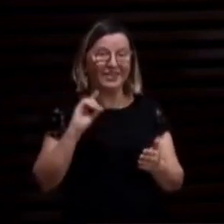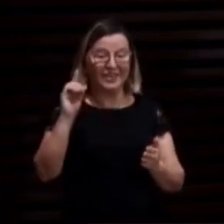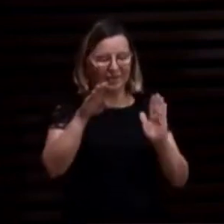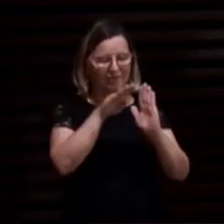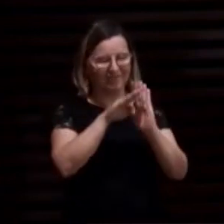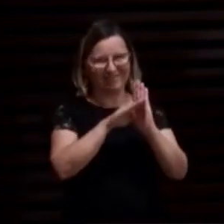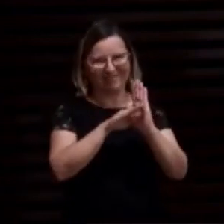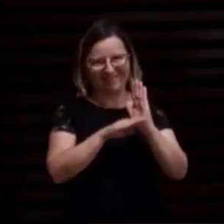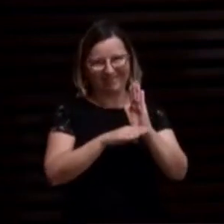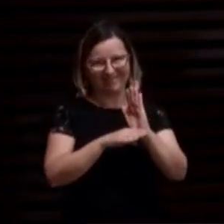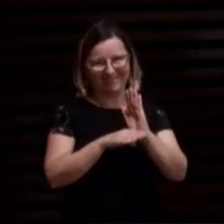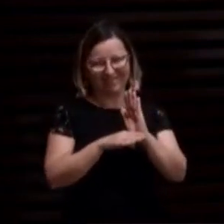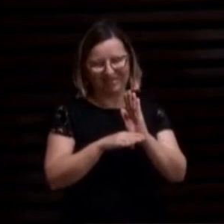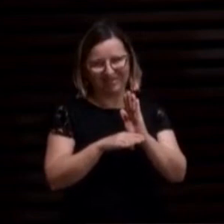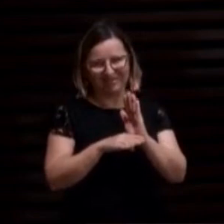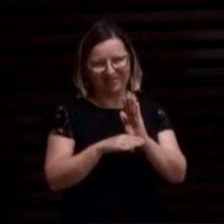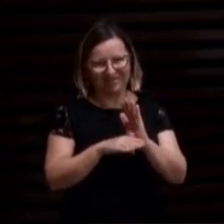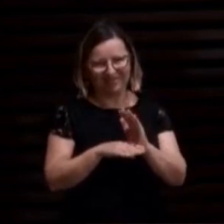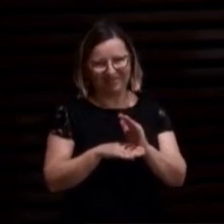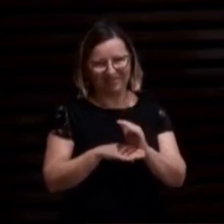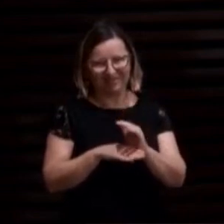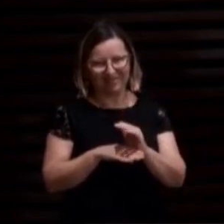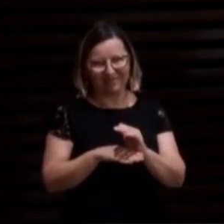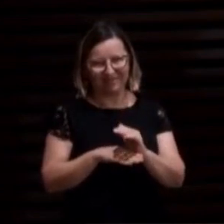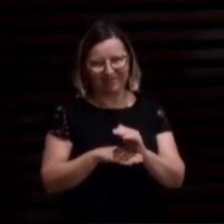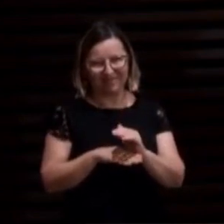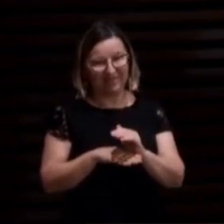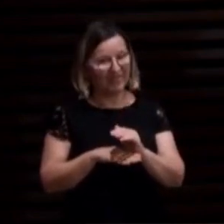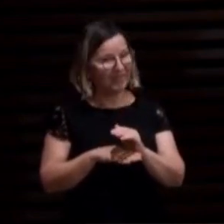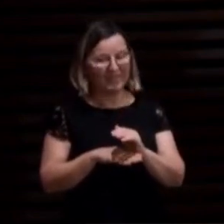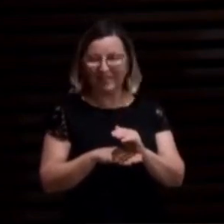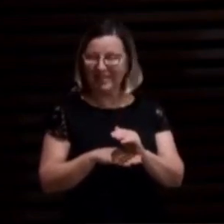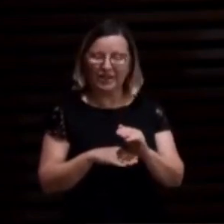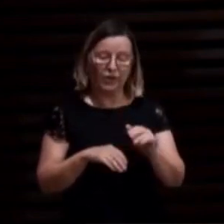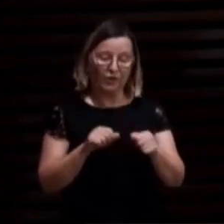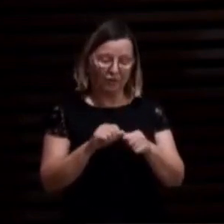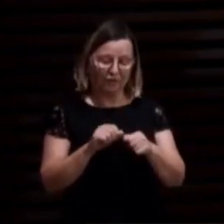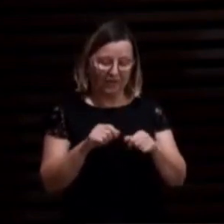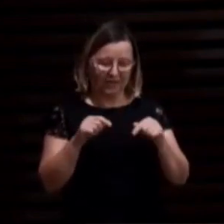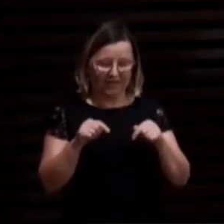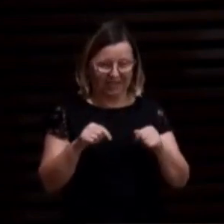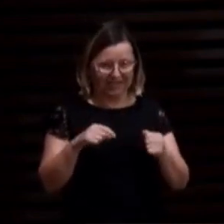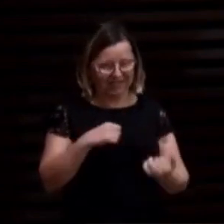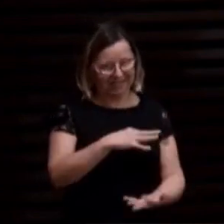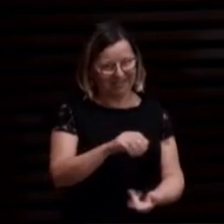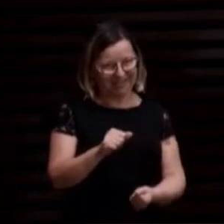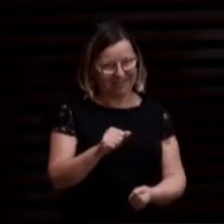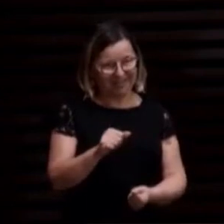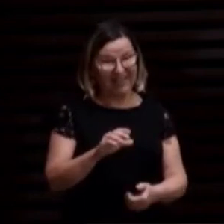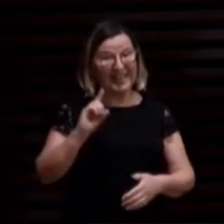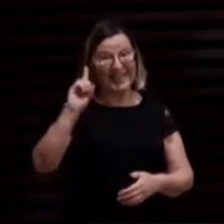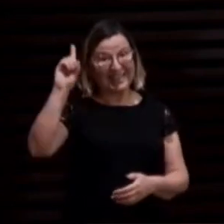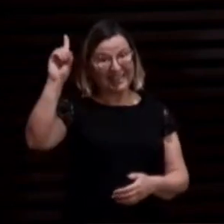Não é uma coisa que foi engendrada aqui na terra. Deus vai se